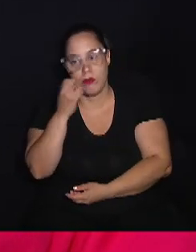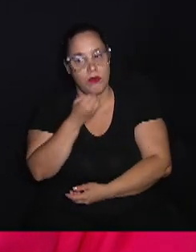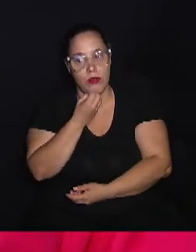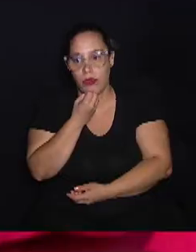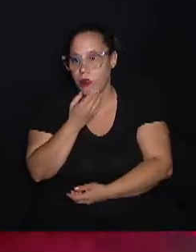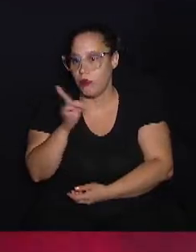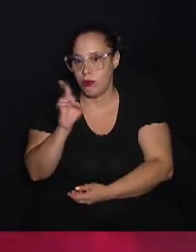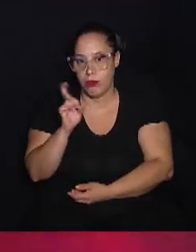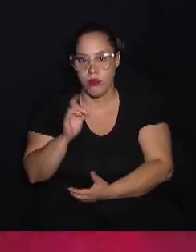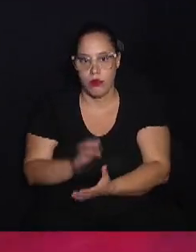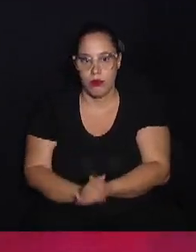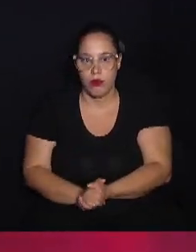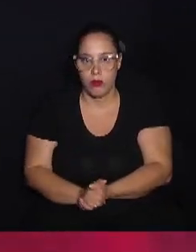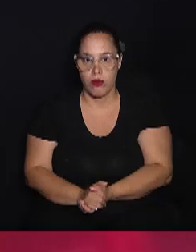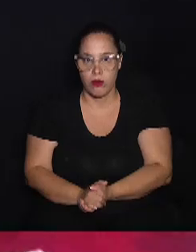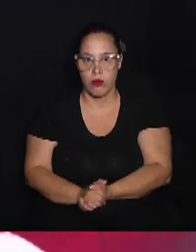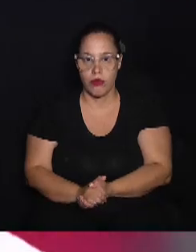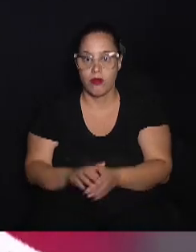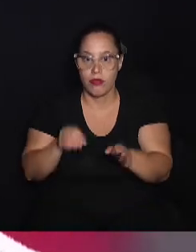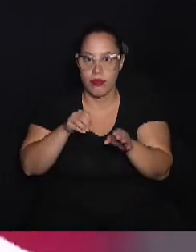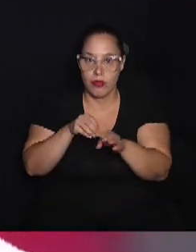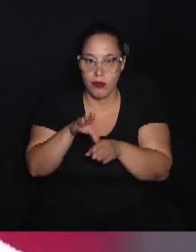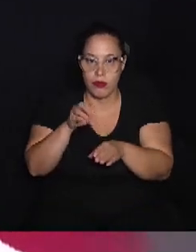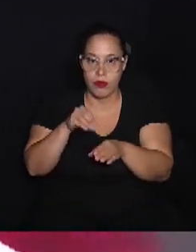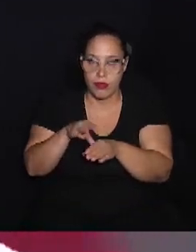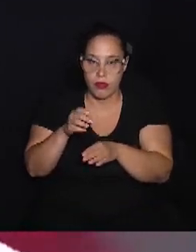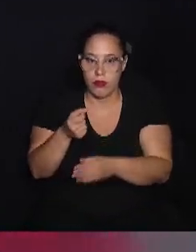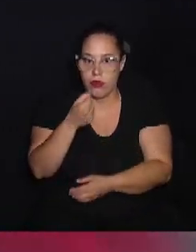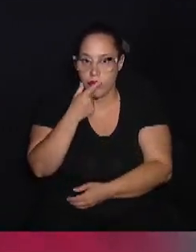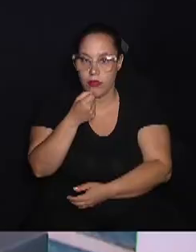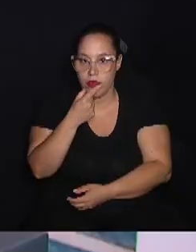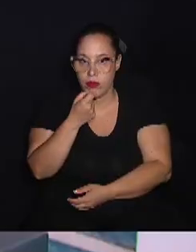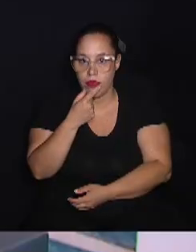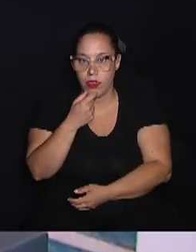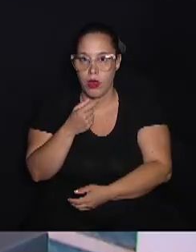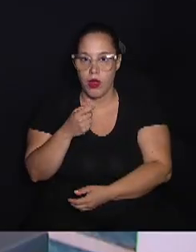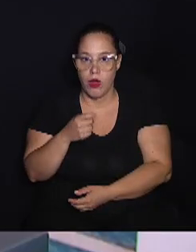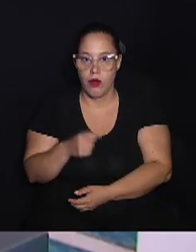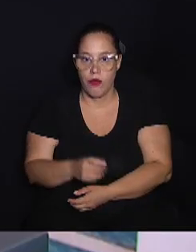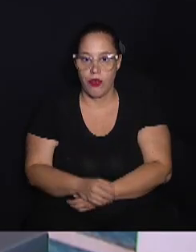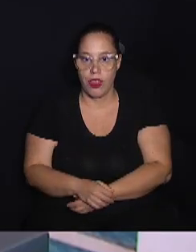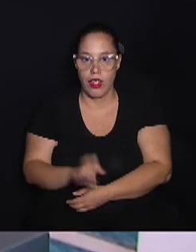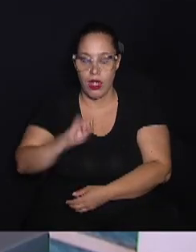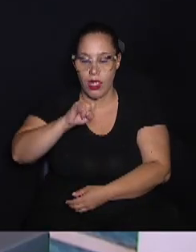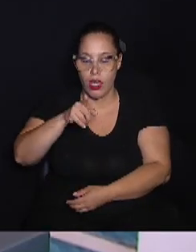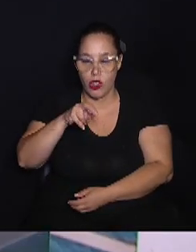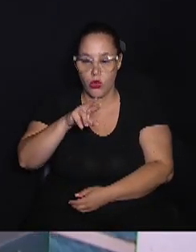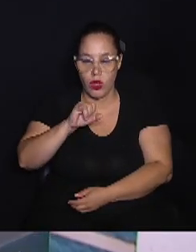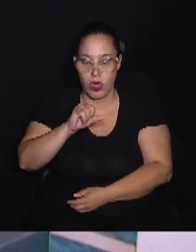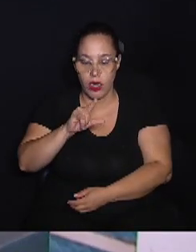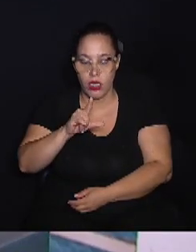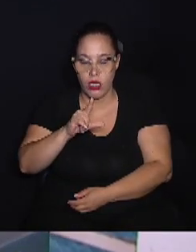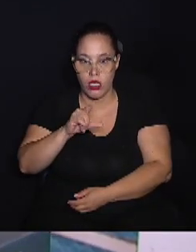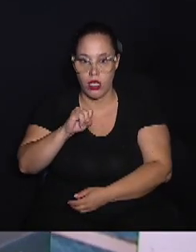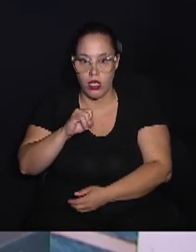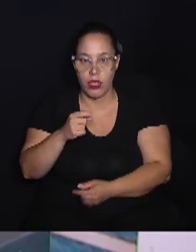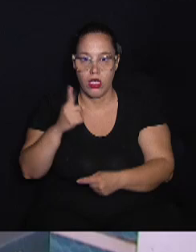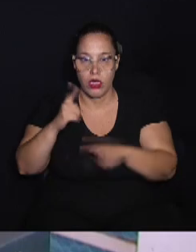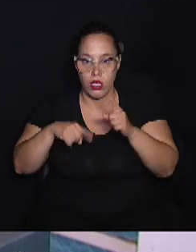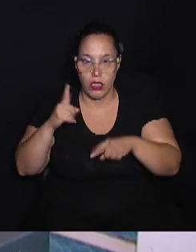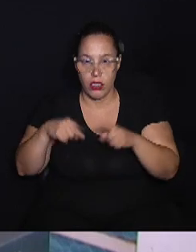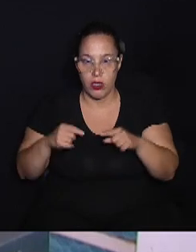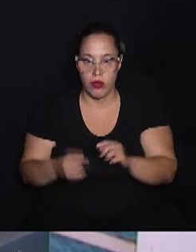interessante mesmo e existem dicas de como dar o remédio para o seu Pet essa aqui a Julie a gente tem várias formas de